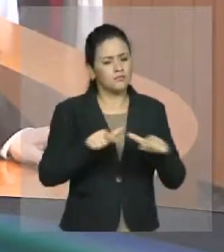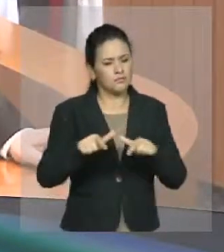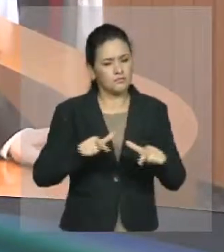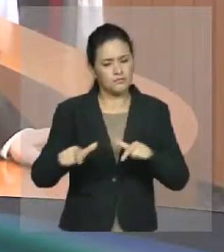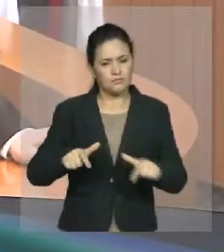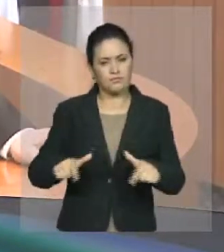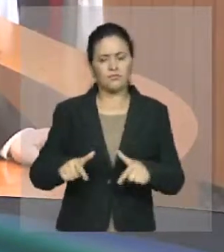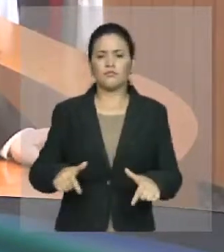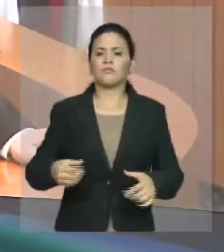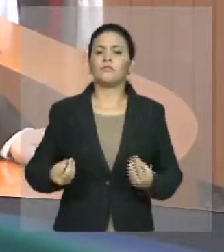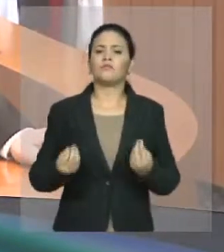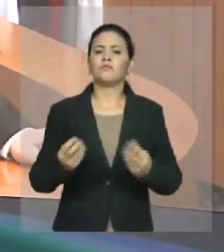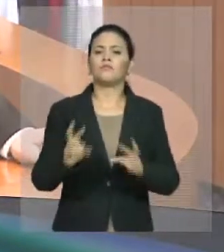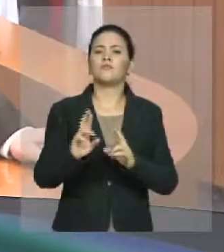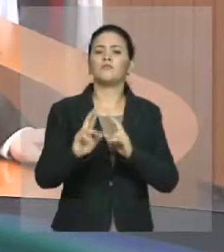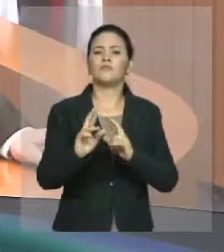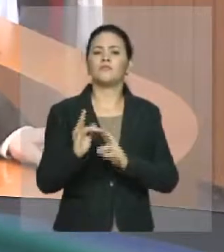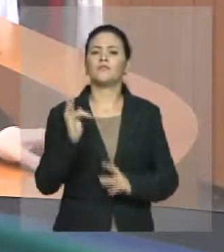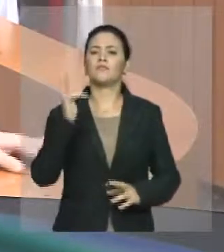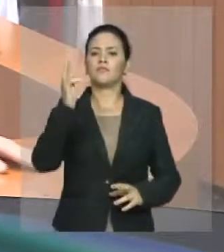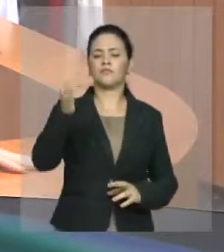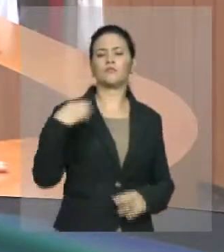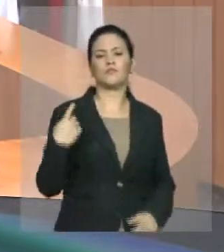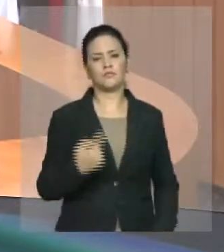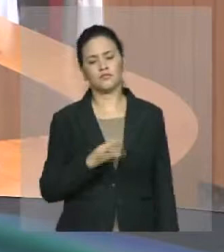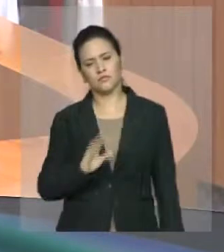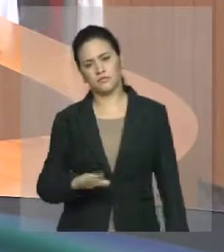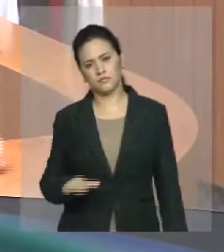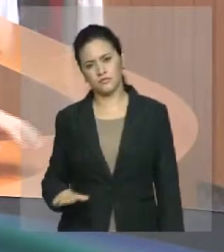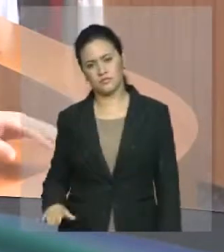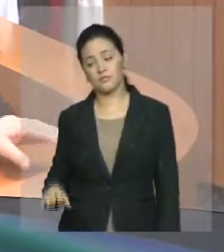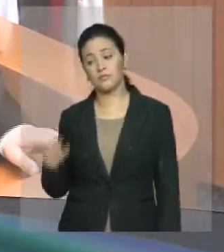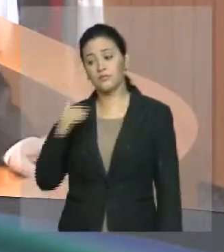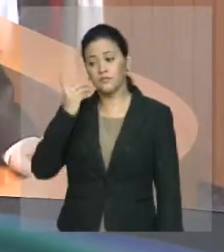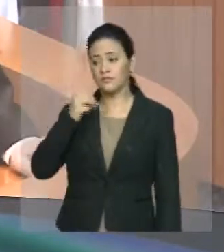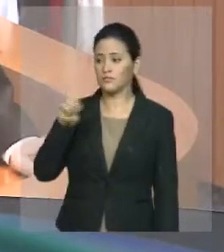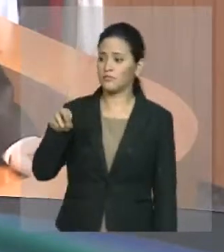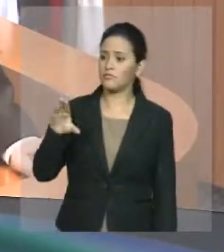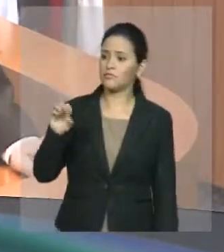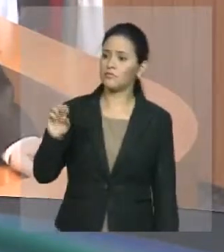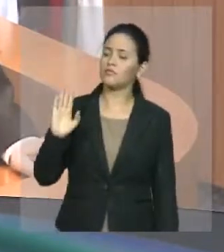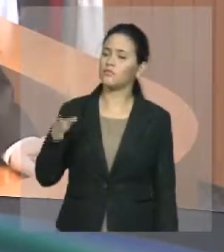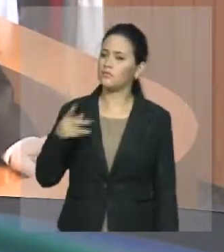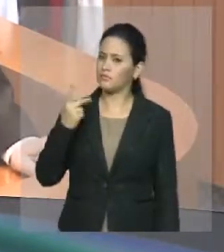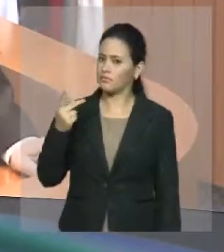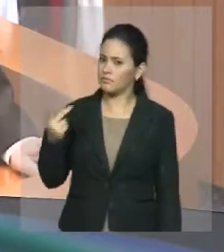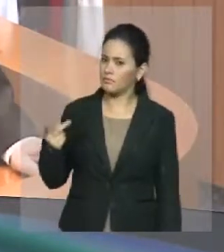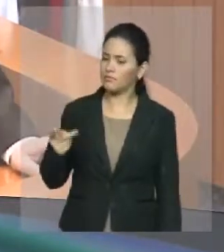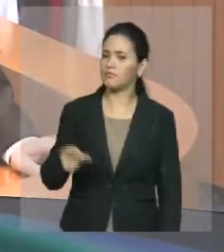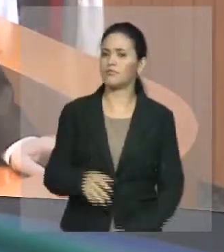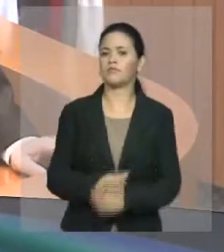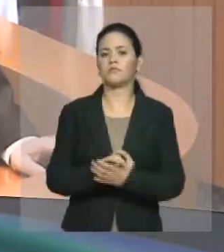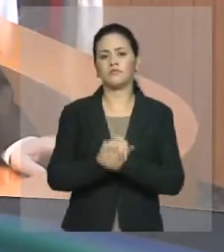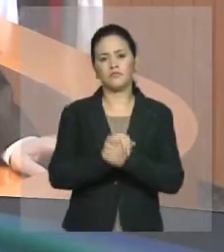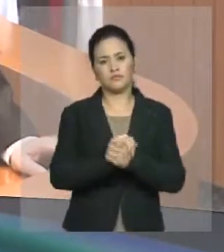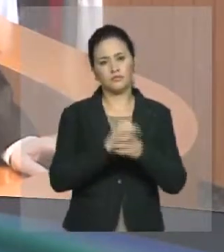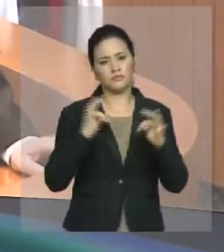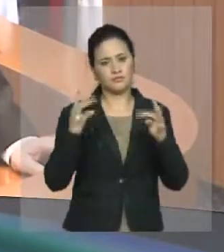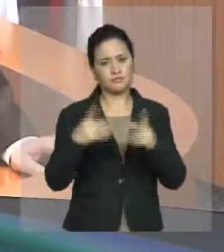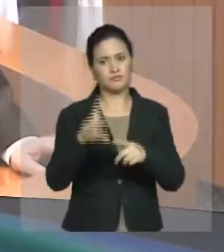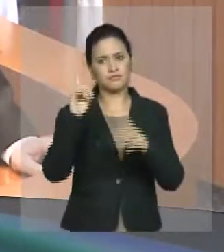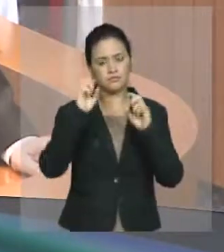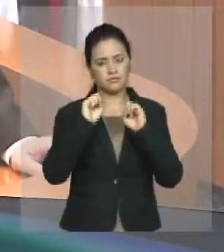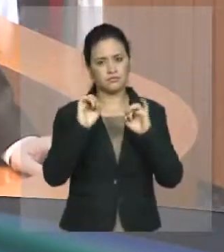esperança e futuro para as nossas crianças, como bem lembrado pelo deputado Marco Aurélio, que é da classe. Portanto, parabéns a todos e a todas, que Deus os